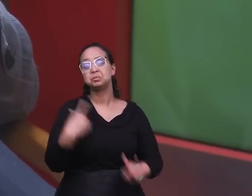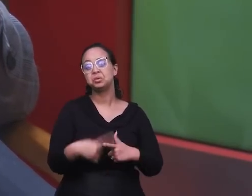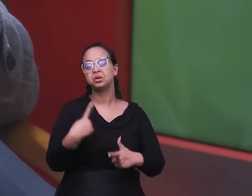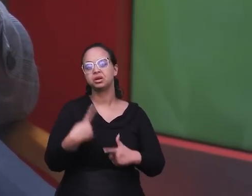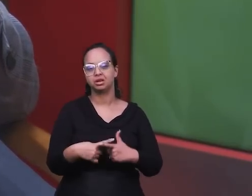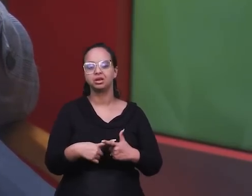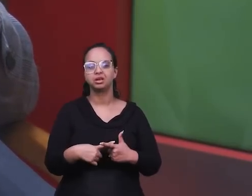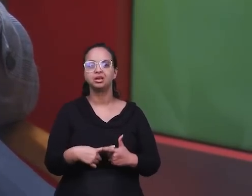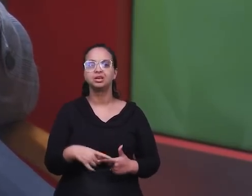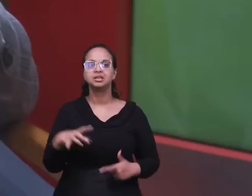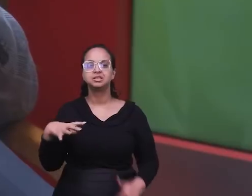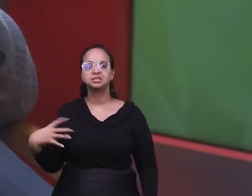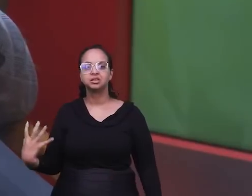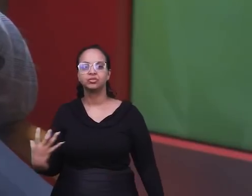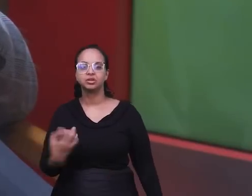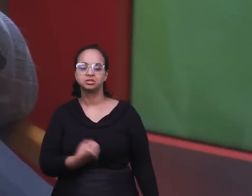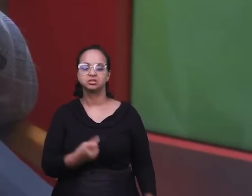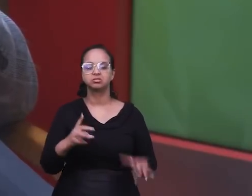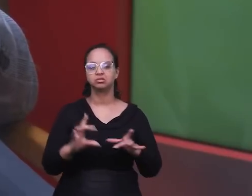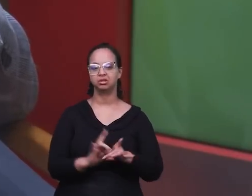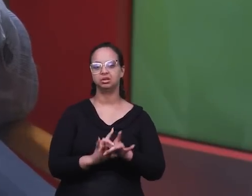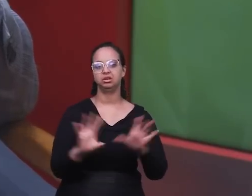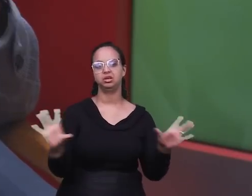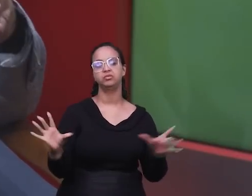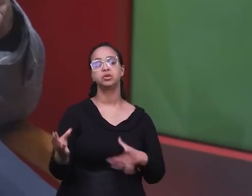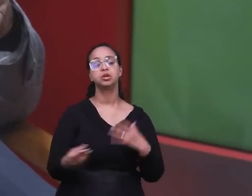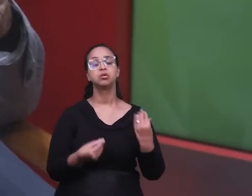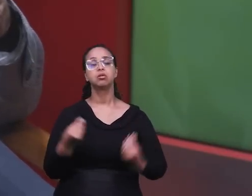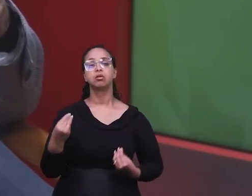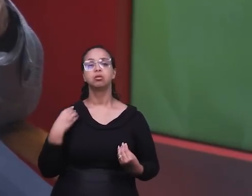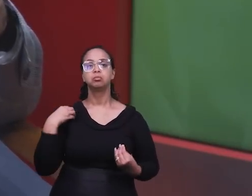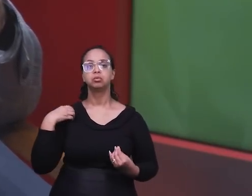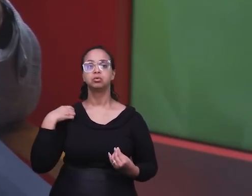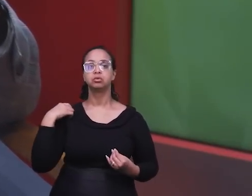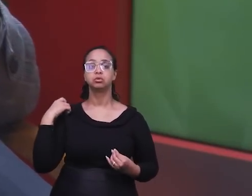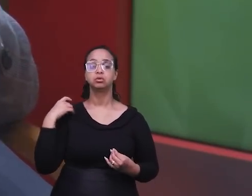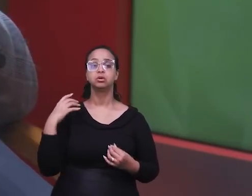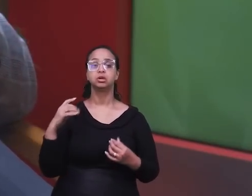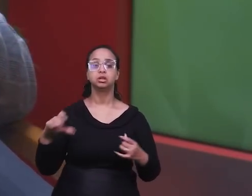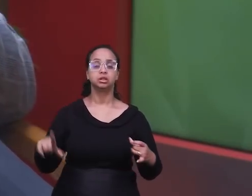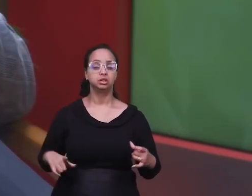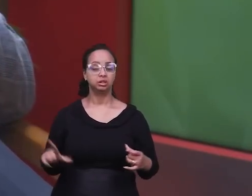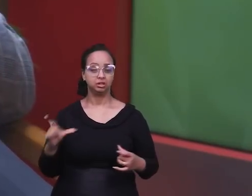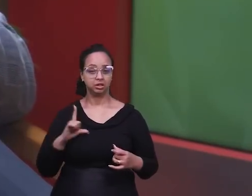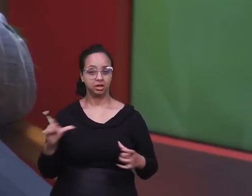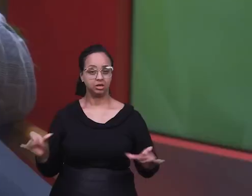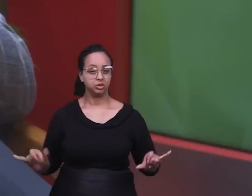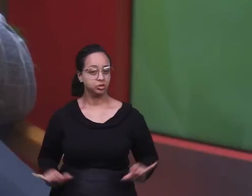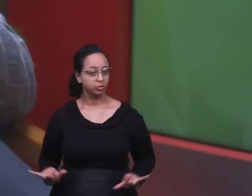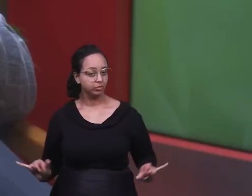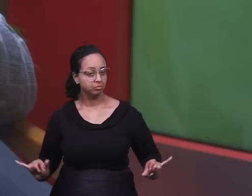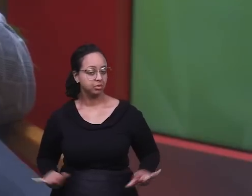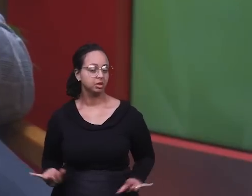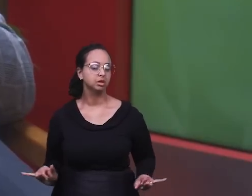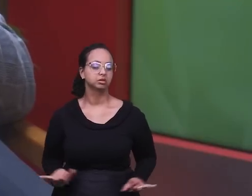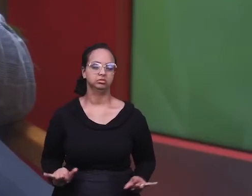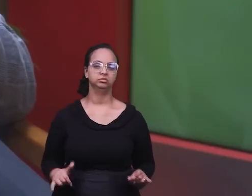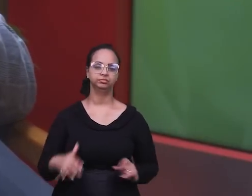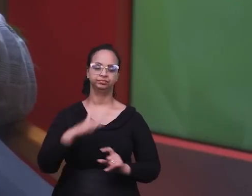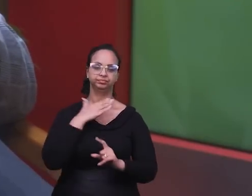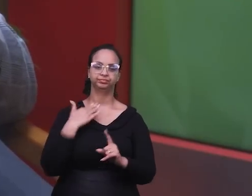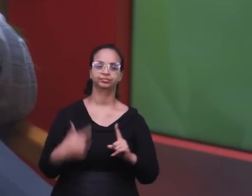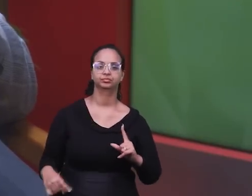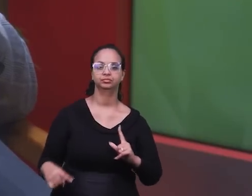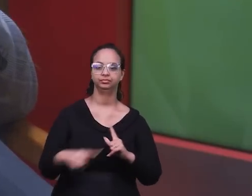caminho da salvação foi aberto, está aberto, através do sofrimento, do